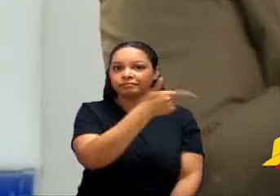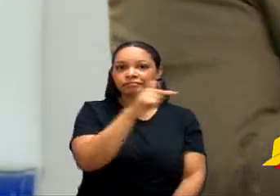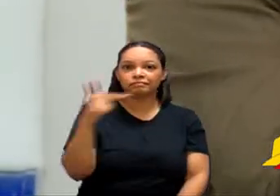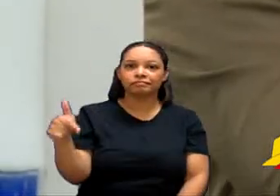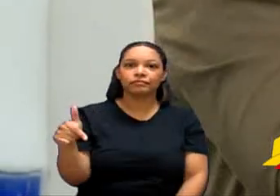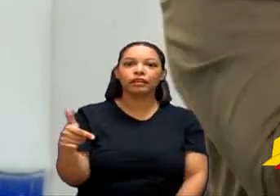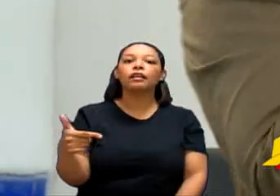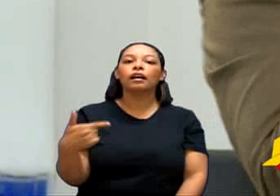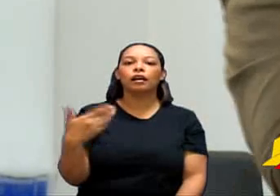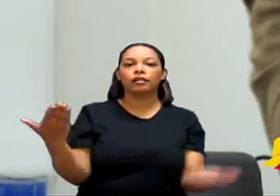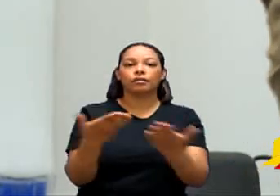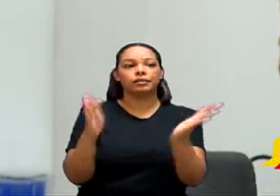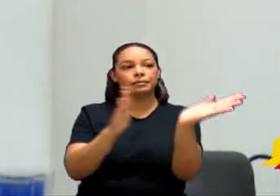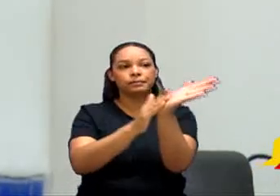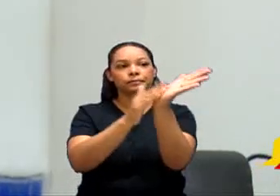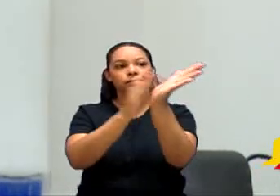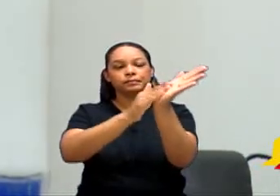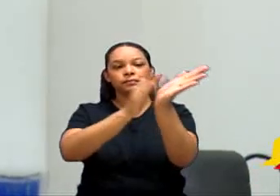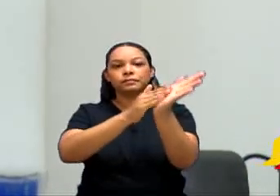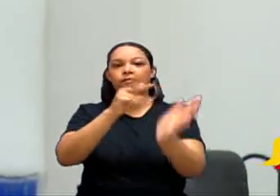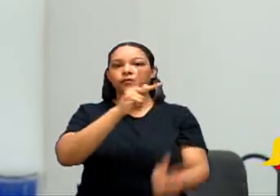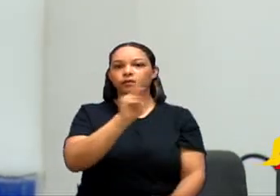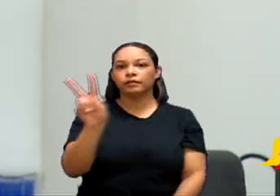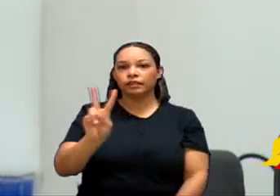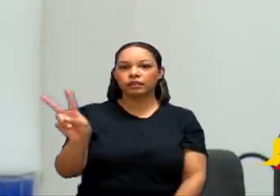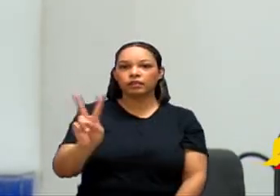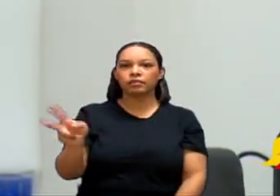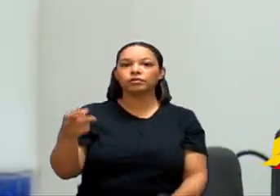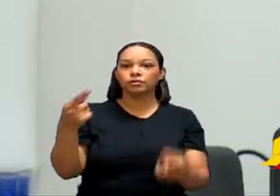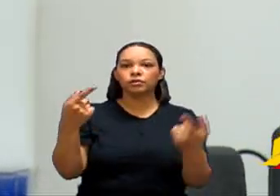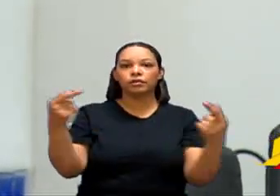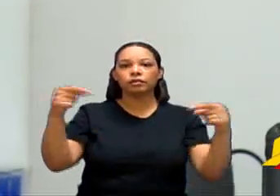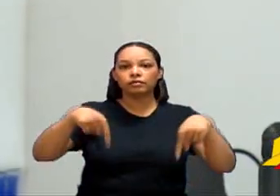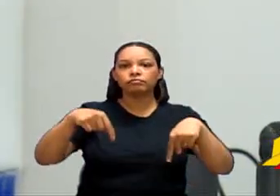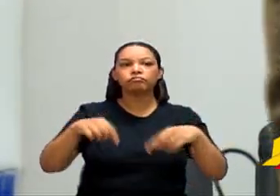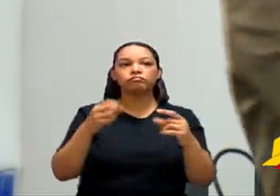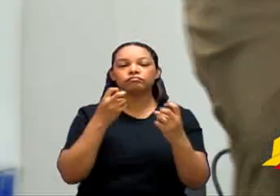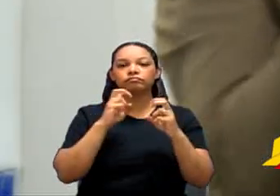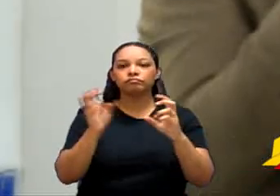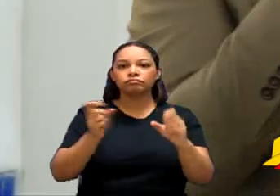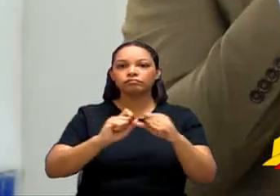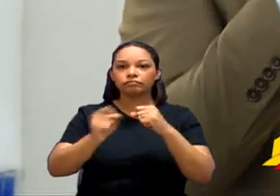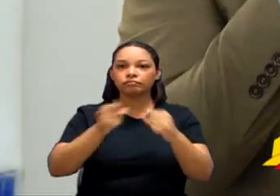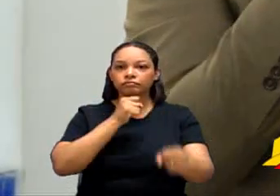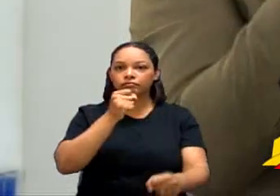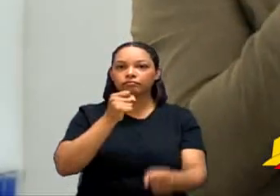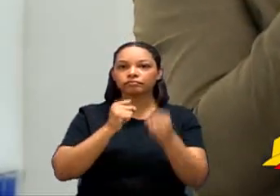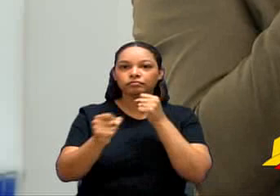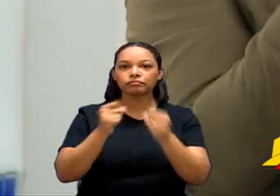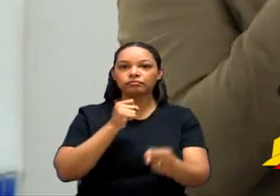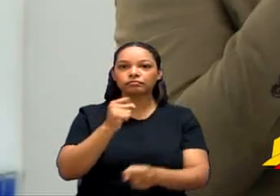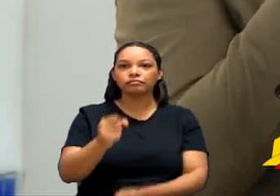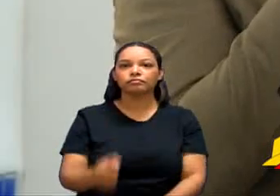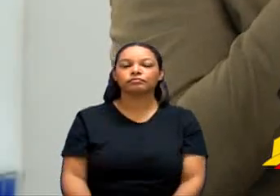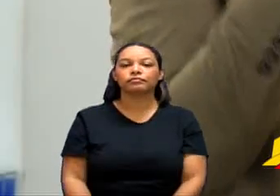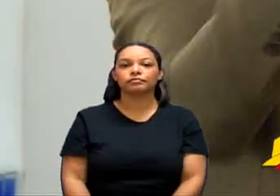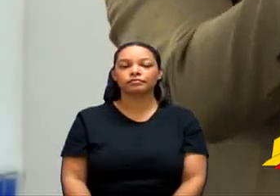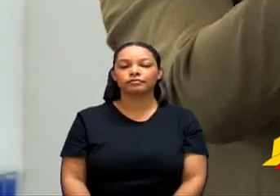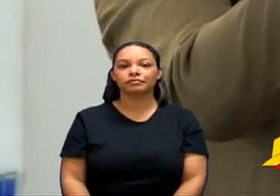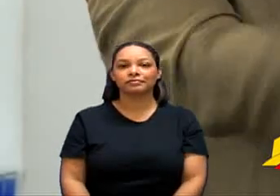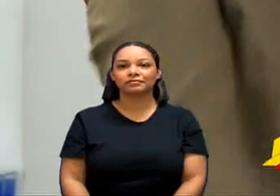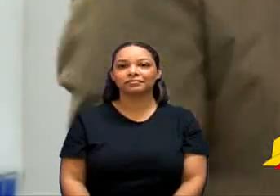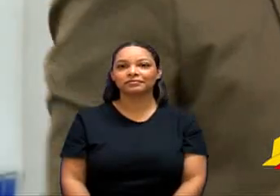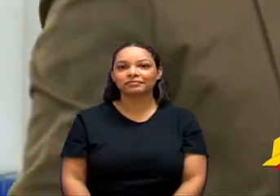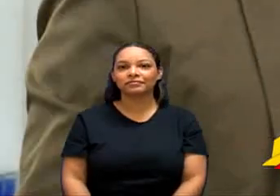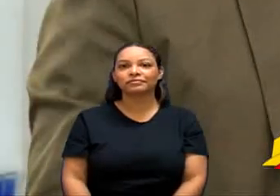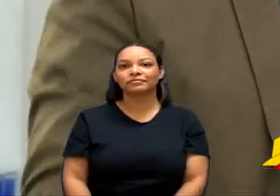Então, parabenizo o vereador por esse requerimento e vamos juntos aí, né? O Serginho estava aqui presente. Mas já se comprometeu em